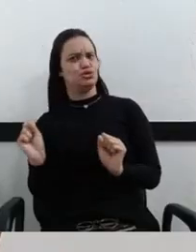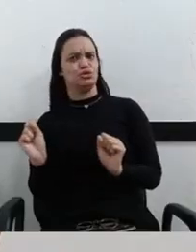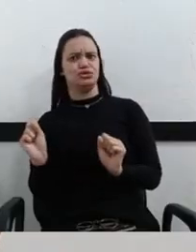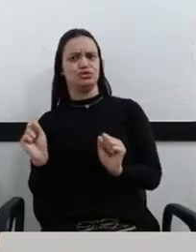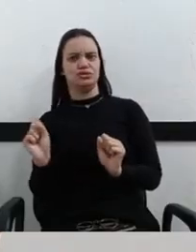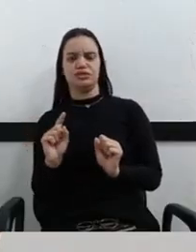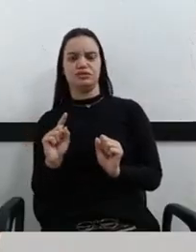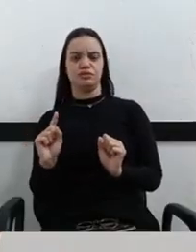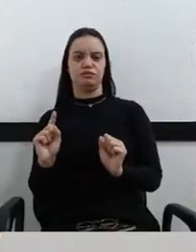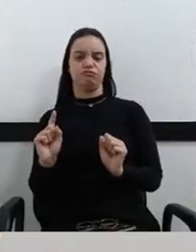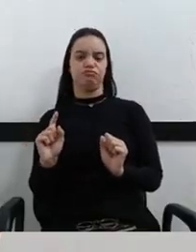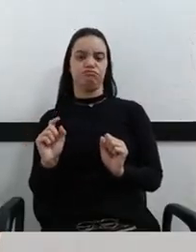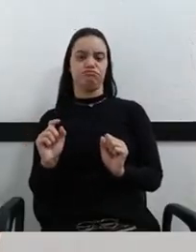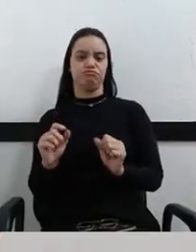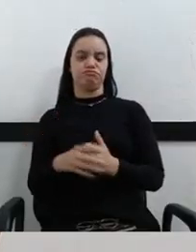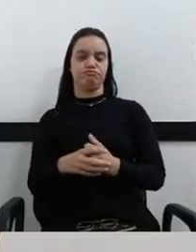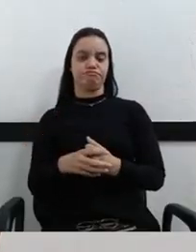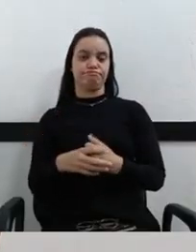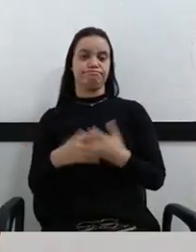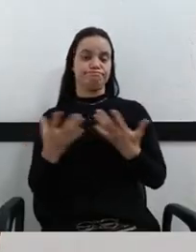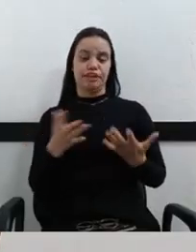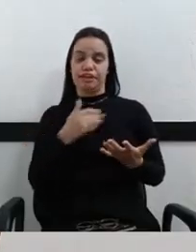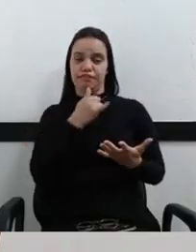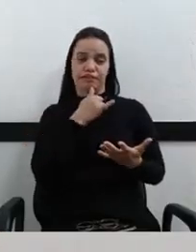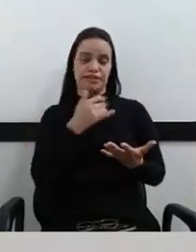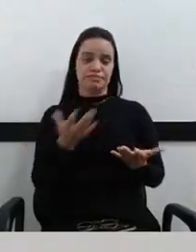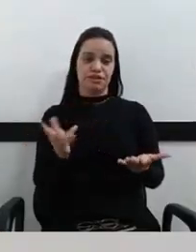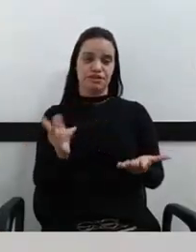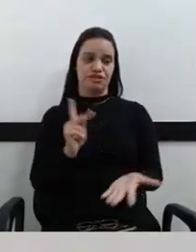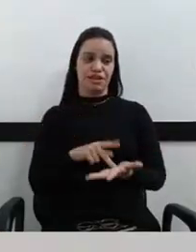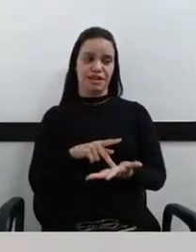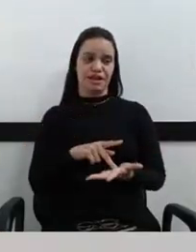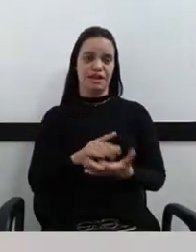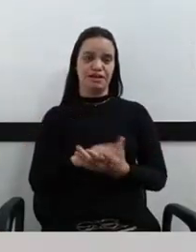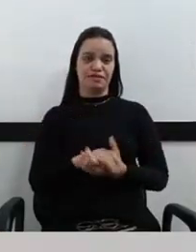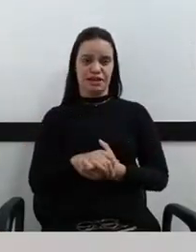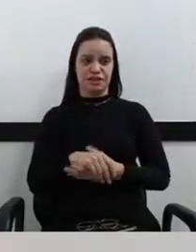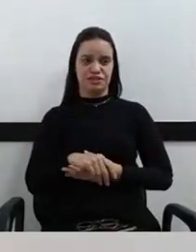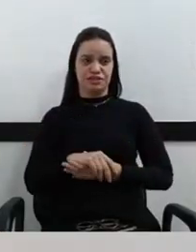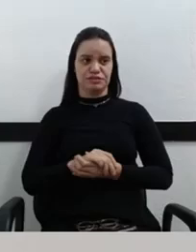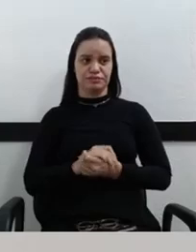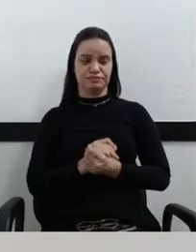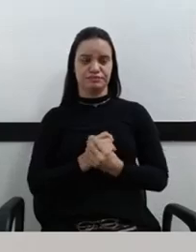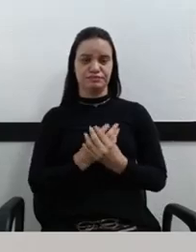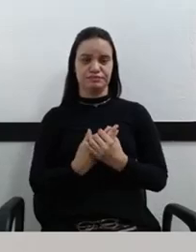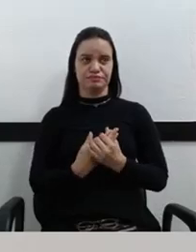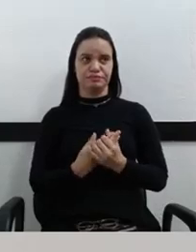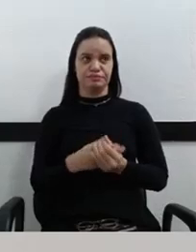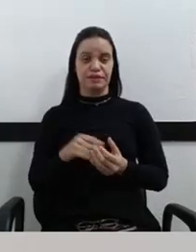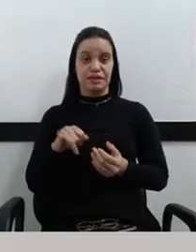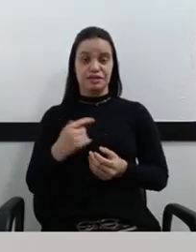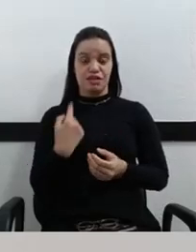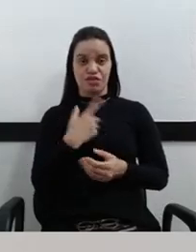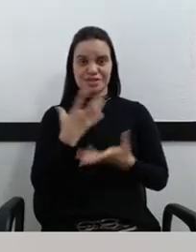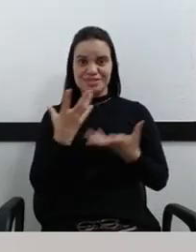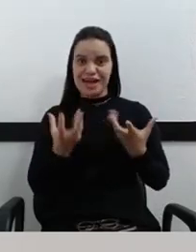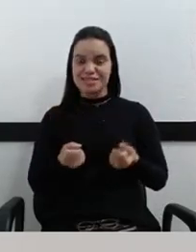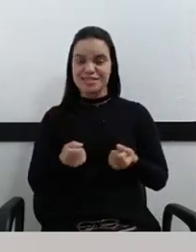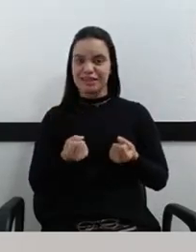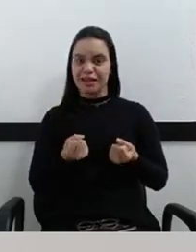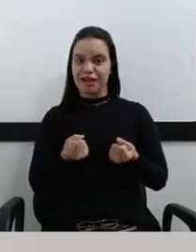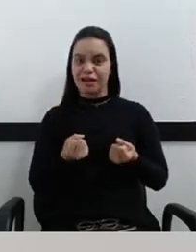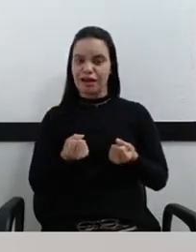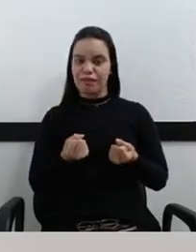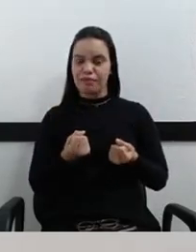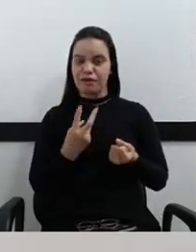ao consenso que não é possível, infelizmente é isso. E aí veremos com esta realidade. Se nós aceitarmos que é possível, aí eu acho que nós